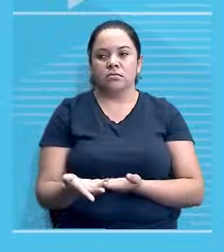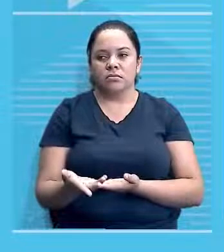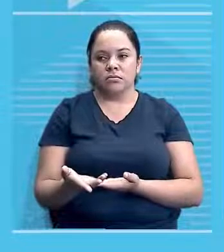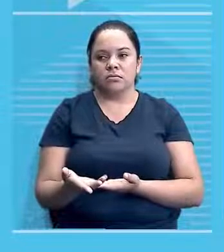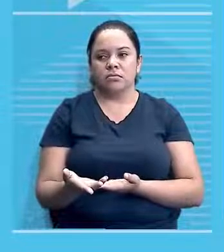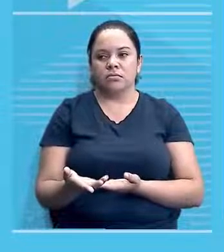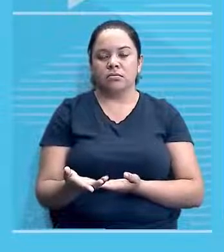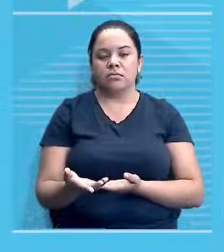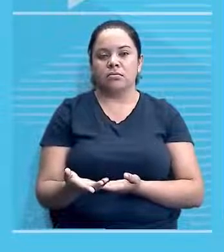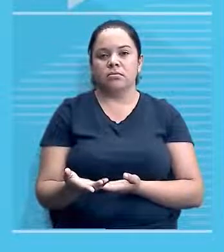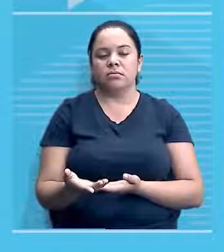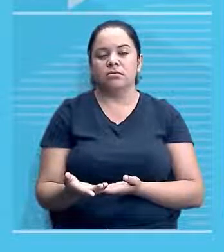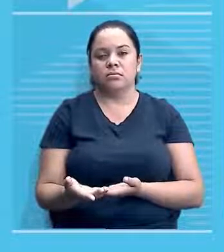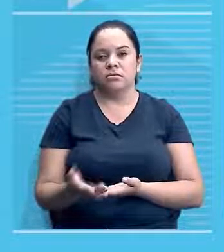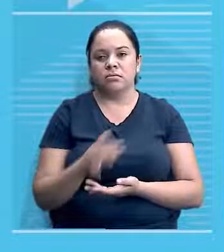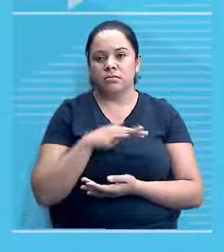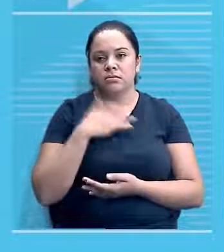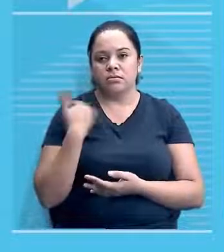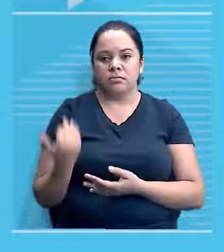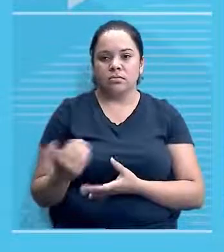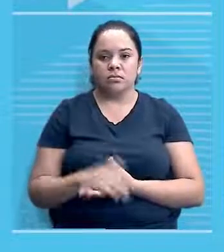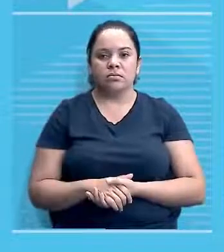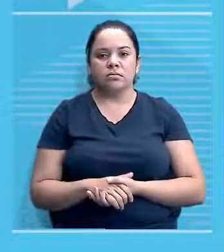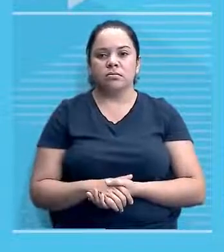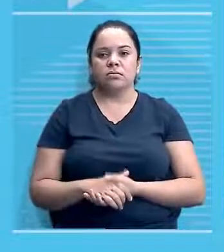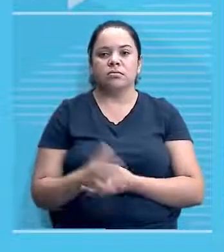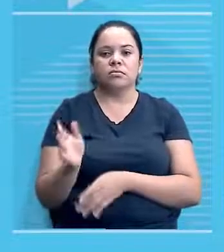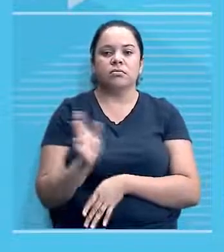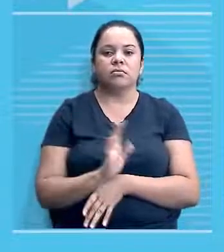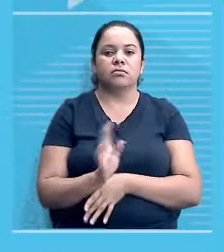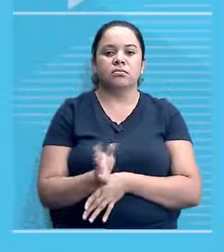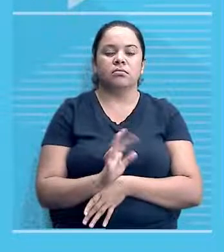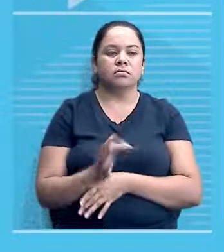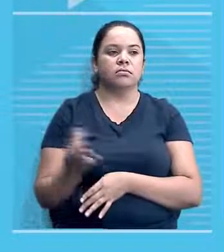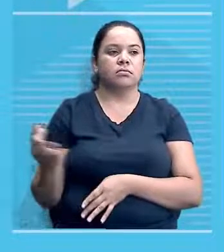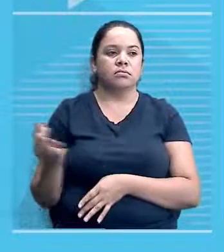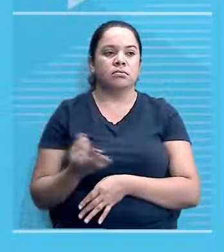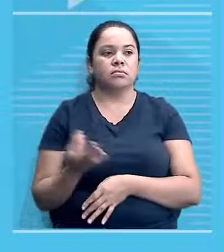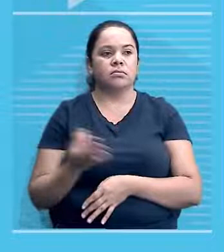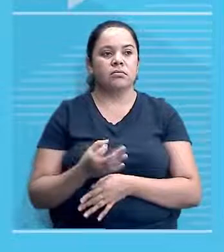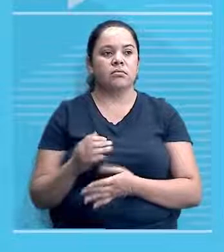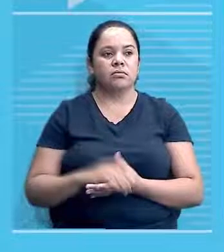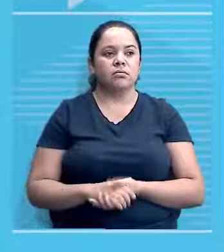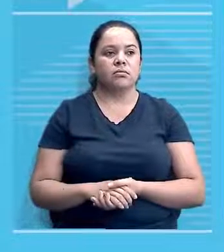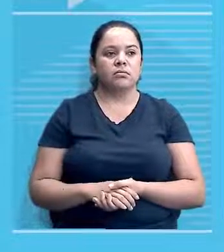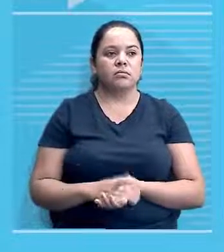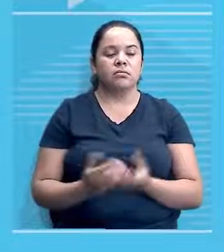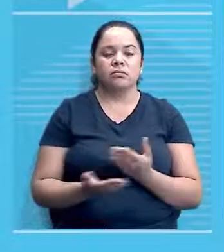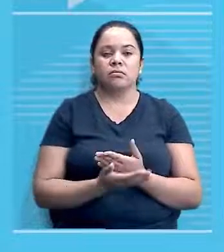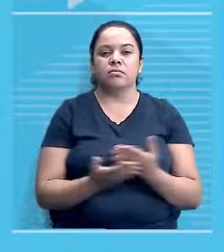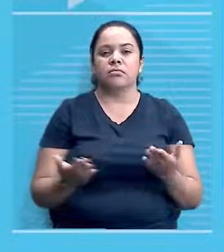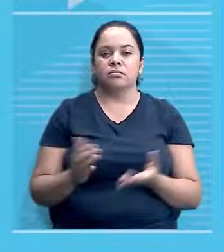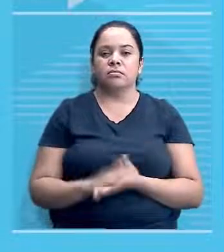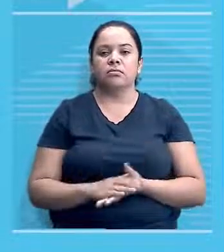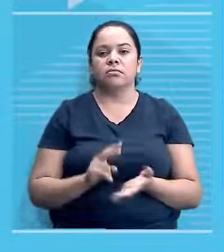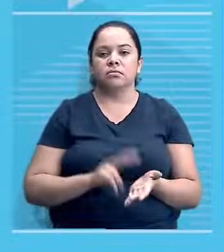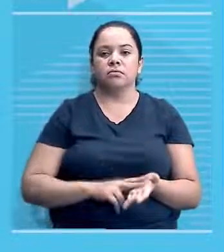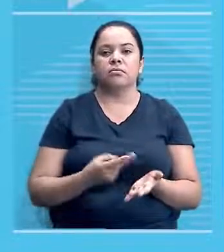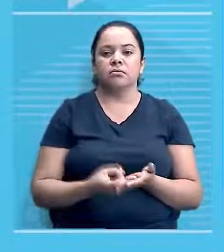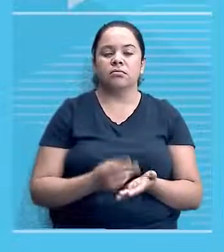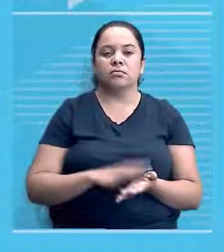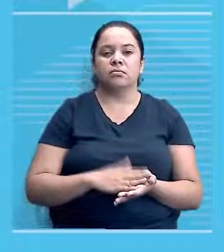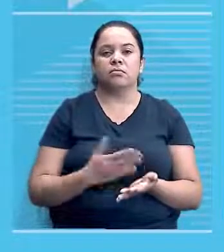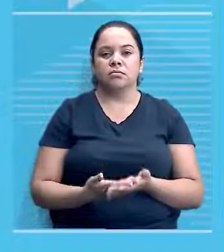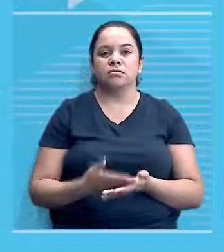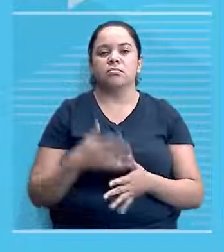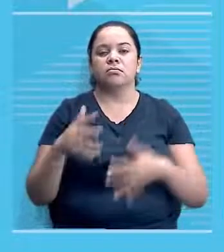filmaço né então a galera aí intérprete de libras que já passou viu